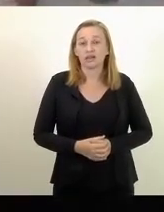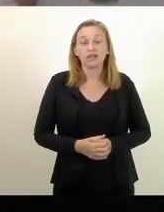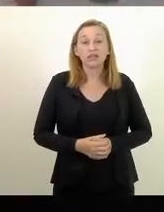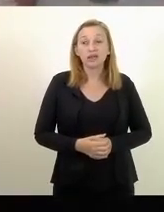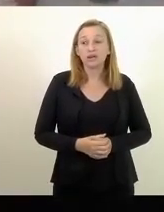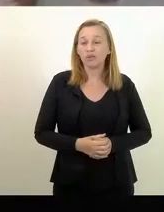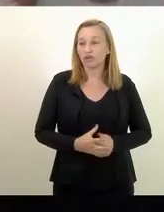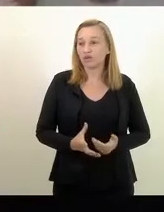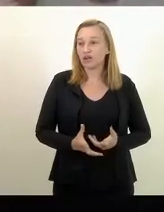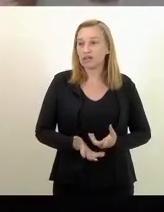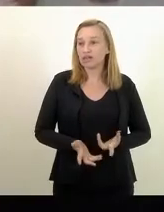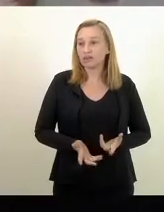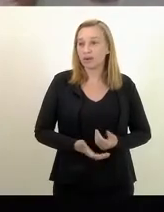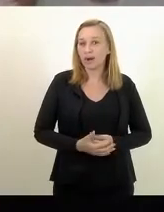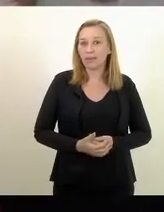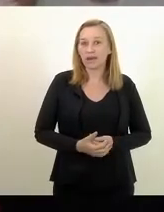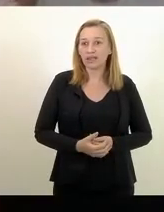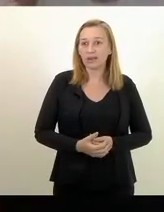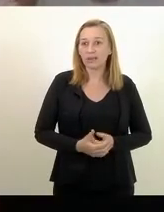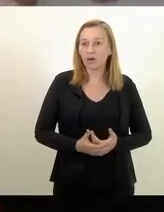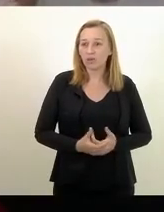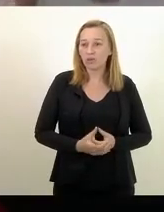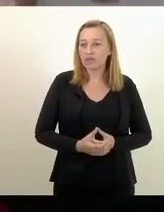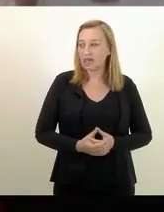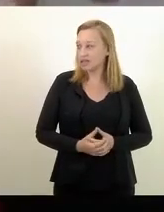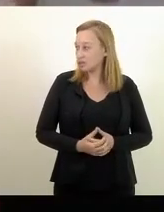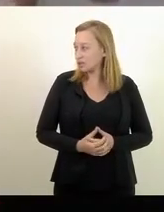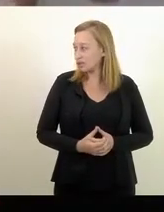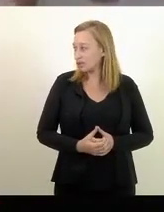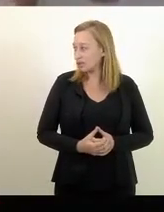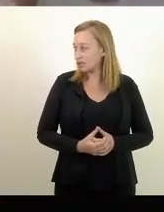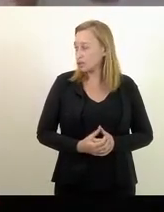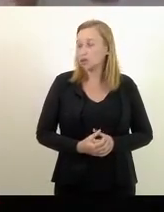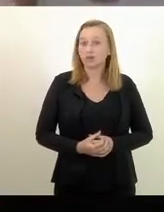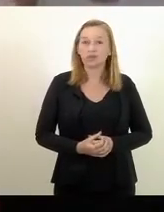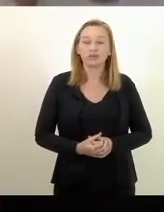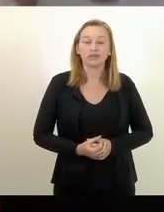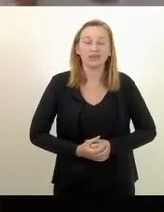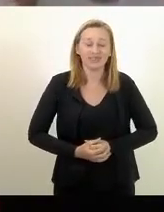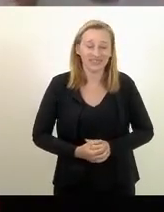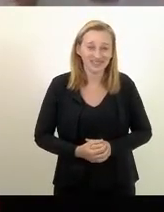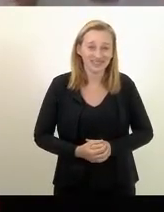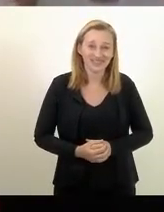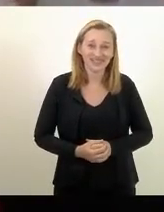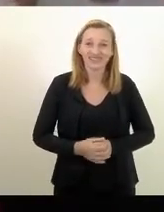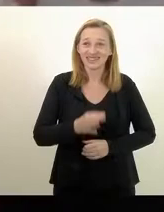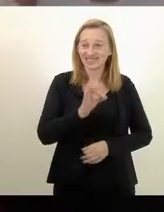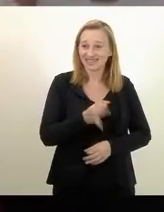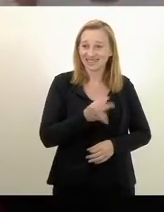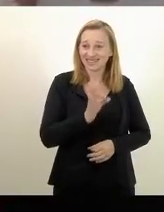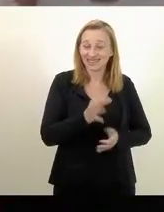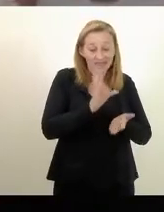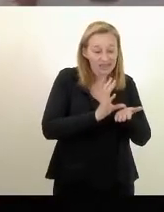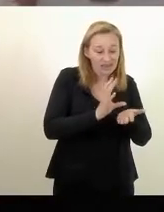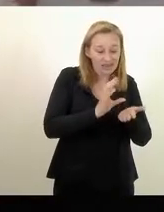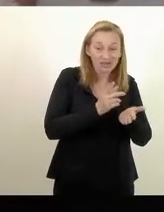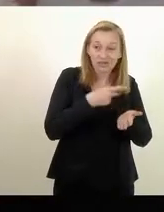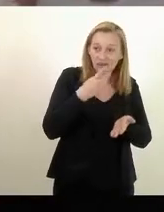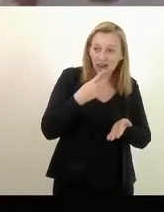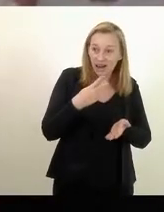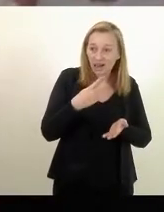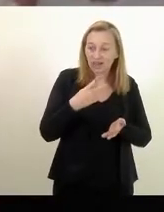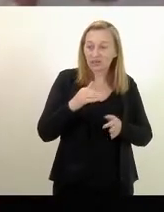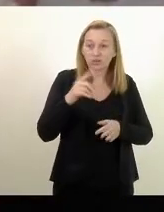que as discussões feitas por nós sejam de fato pautadas no cotidiano dos